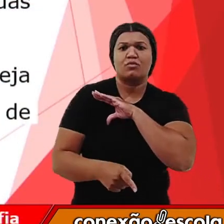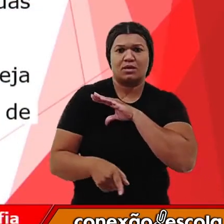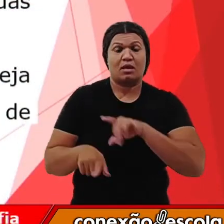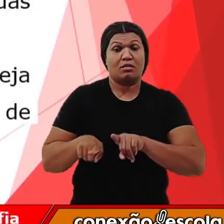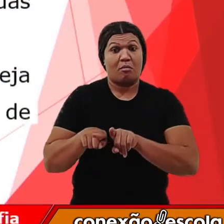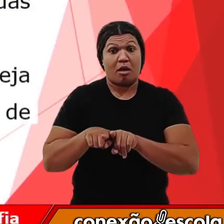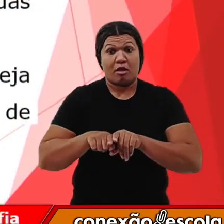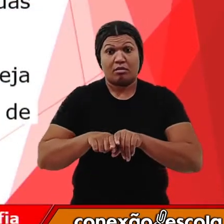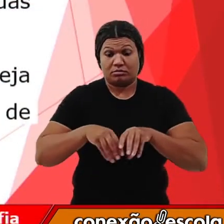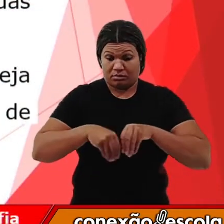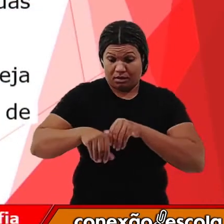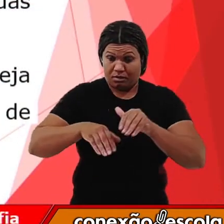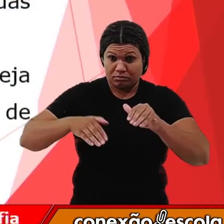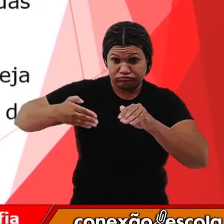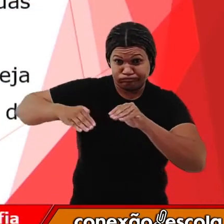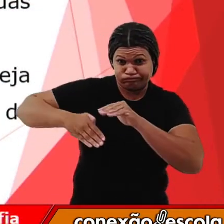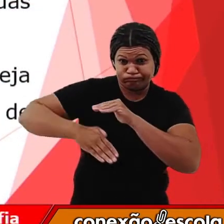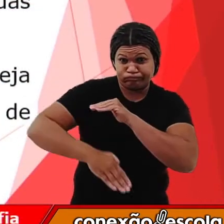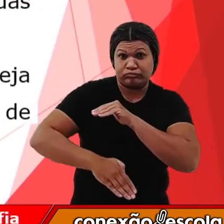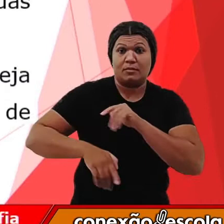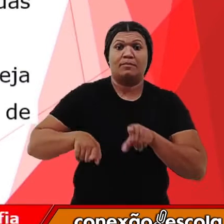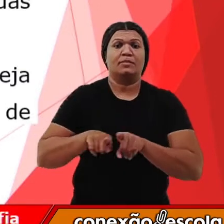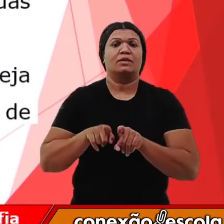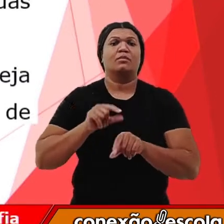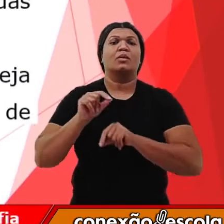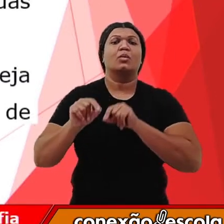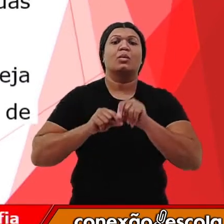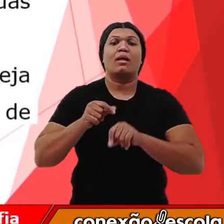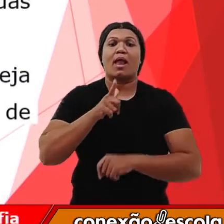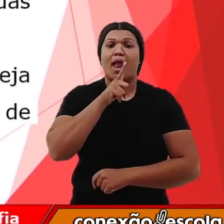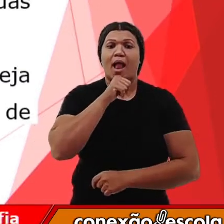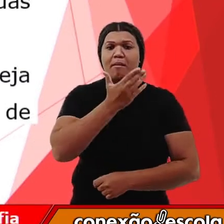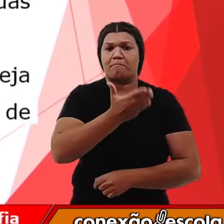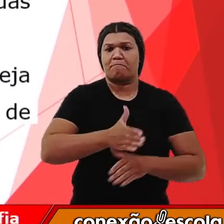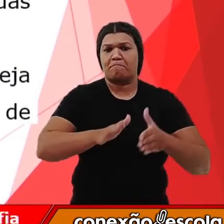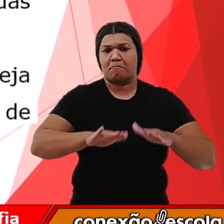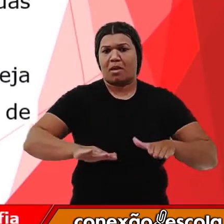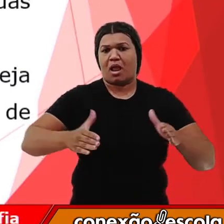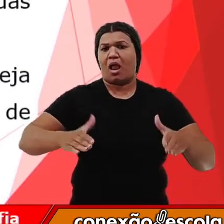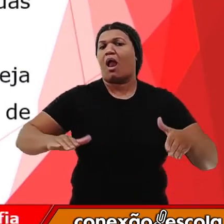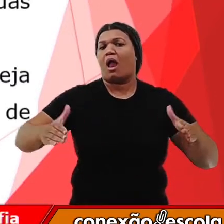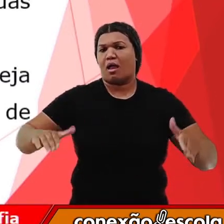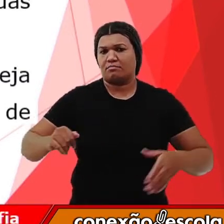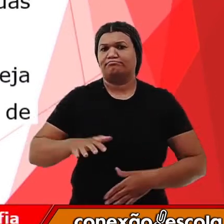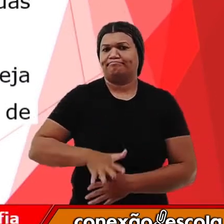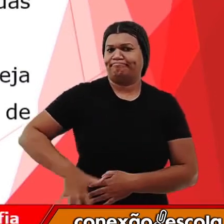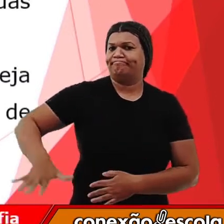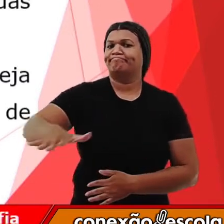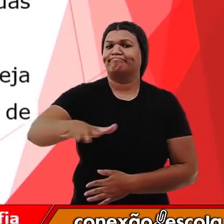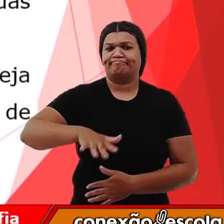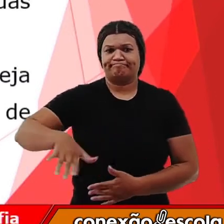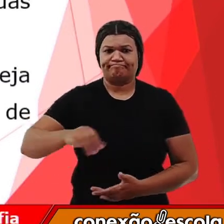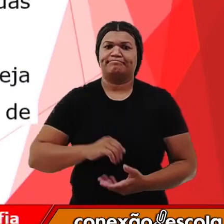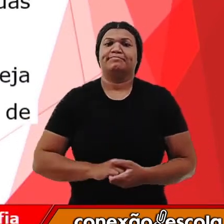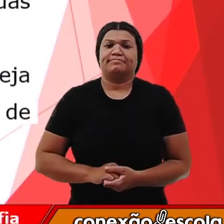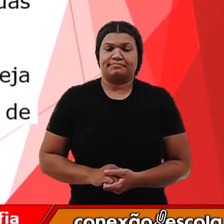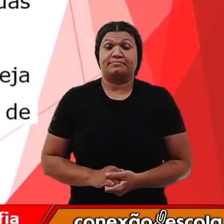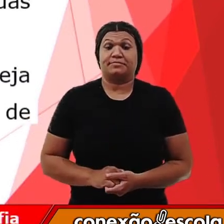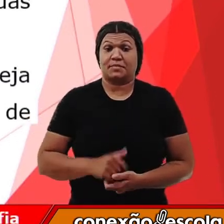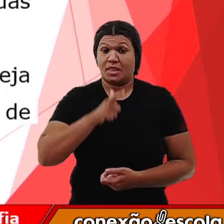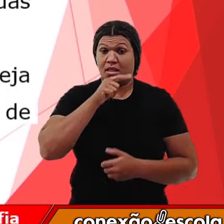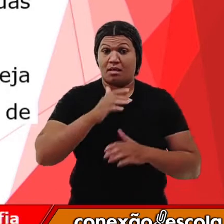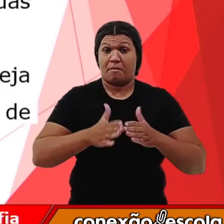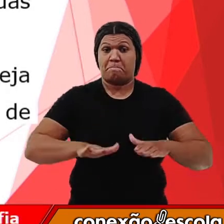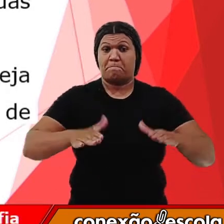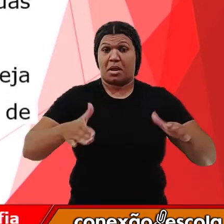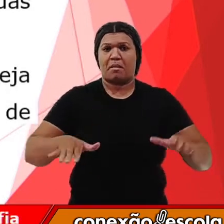e até mesmo no espaço marítimo. No espaço marítimo, nós consideramos uma área